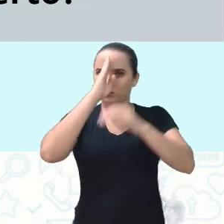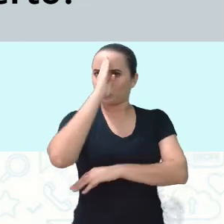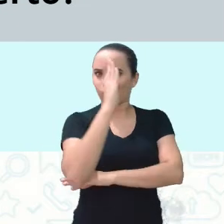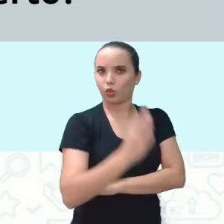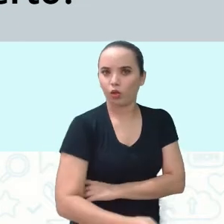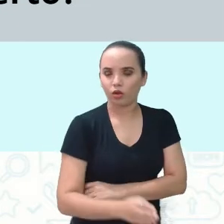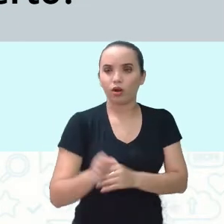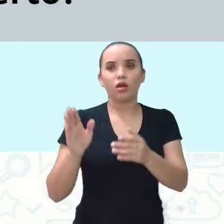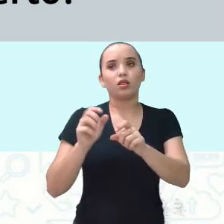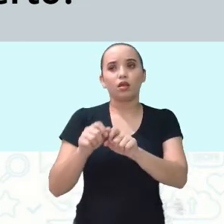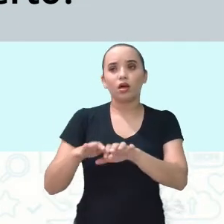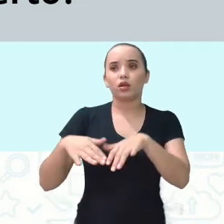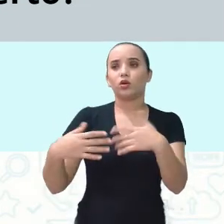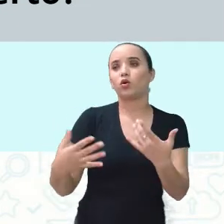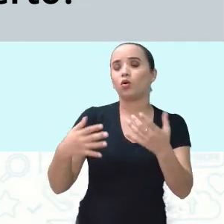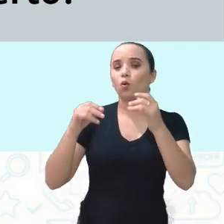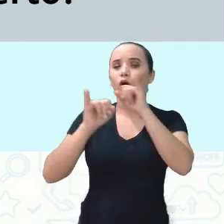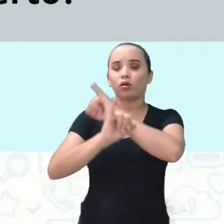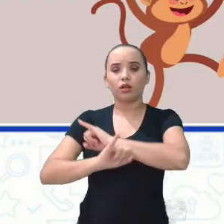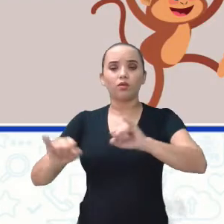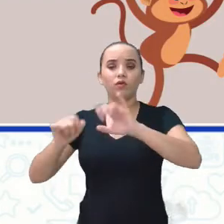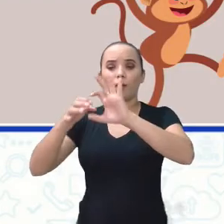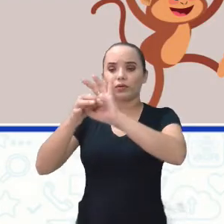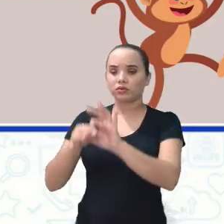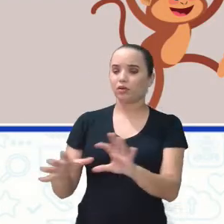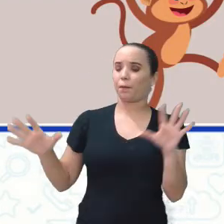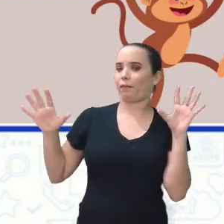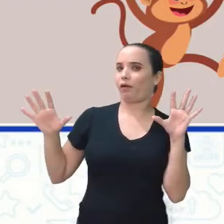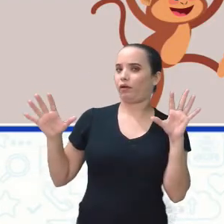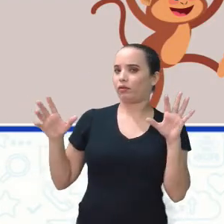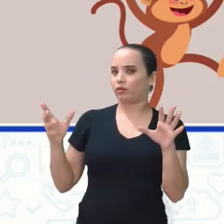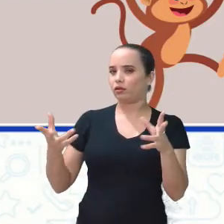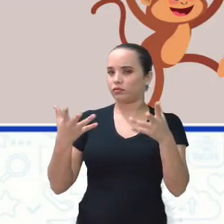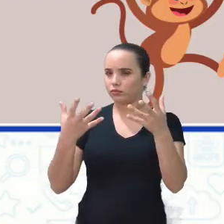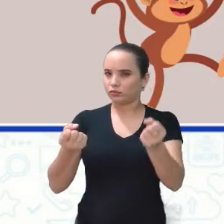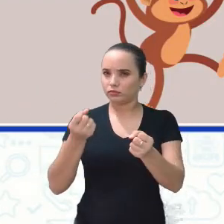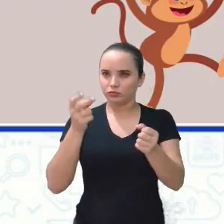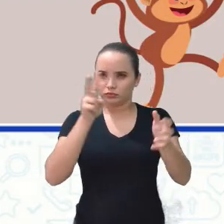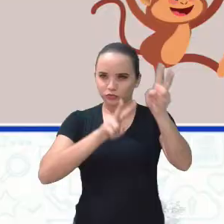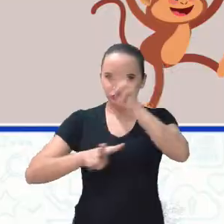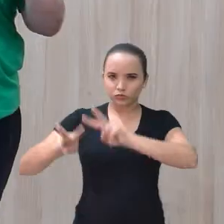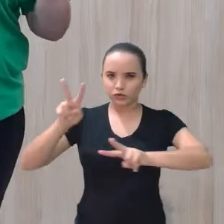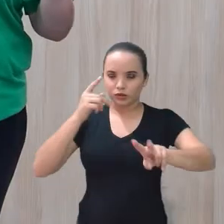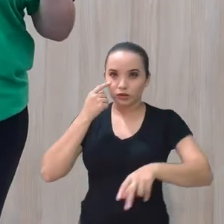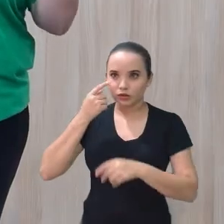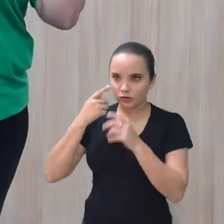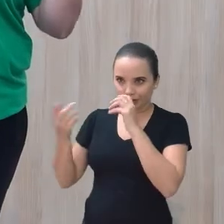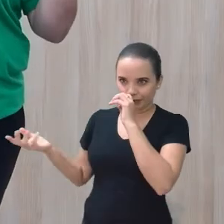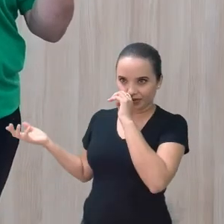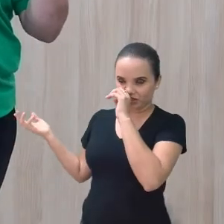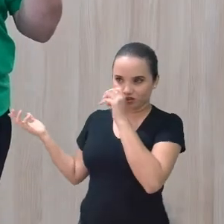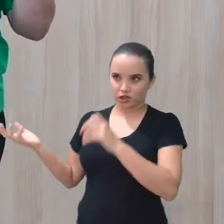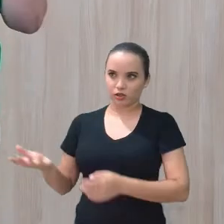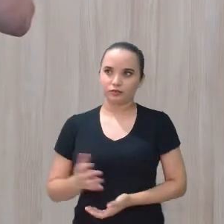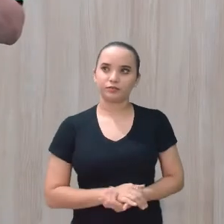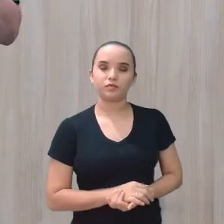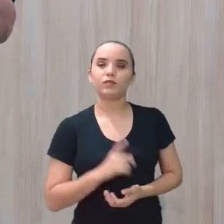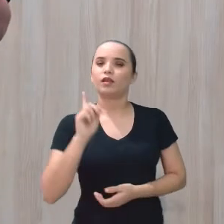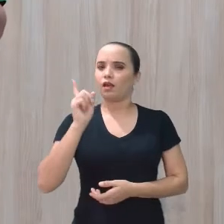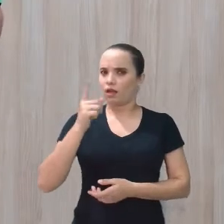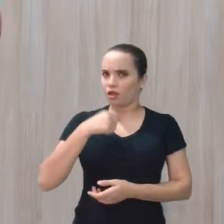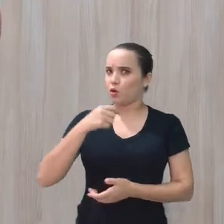assunto mais aberto? Vamos analisar agora, vou trazer para vocês, né, essa análise que eu fiz das manchetes